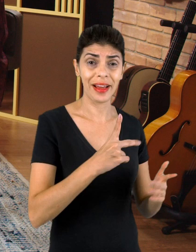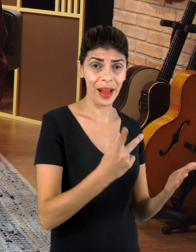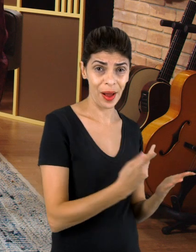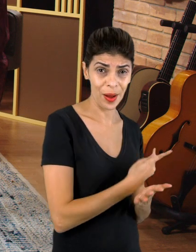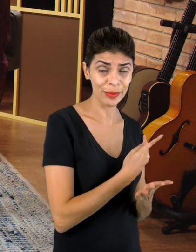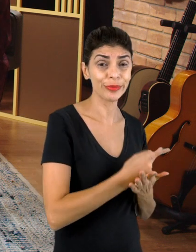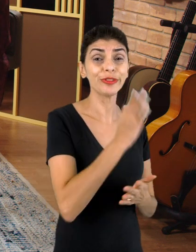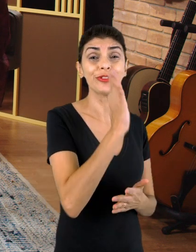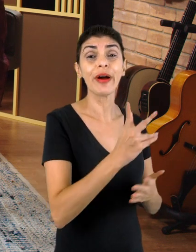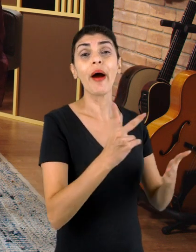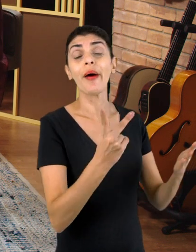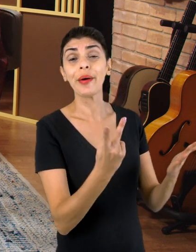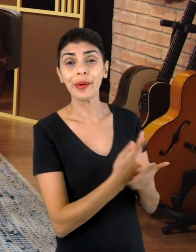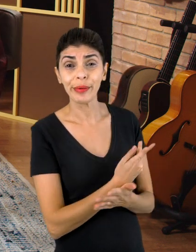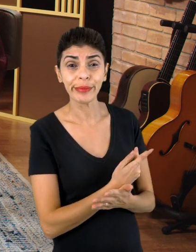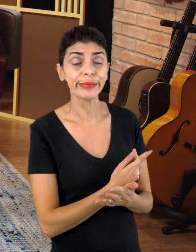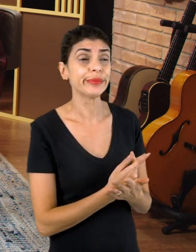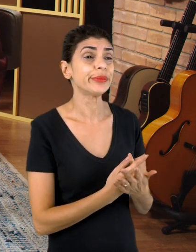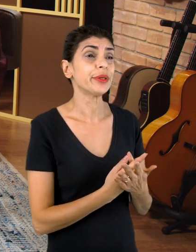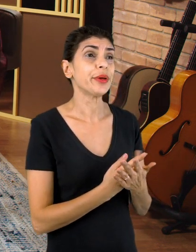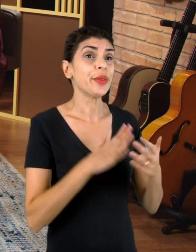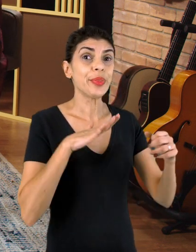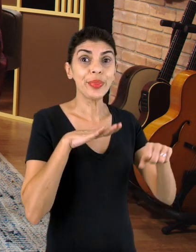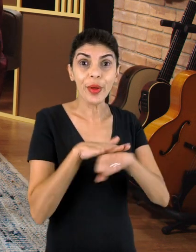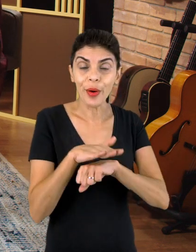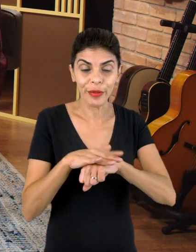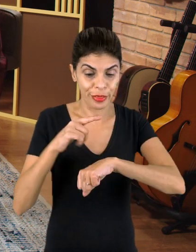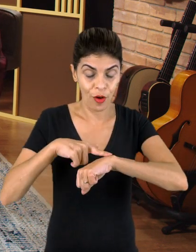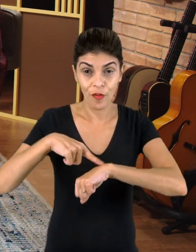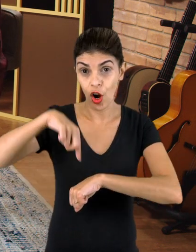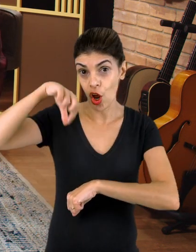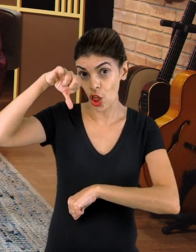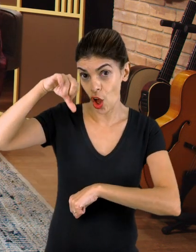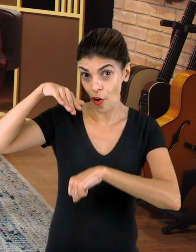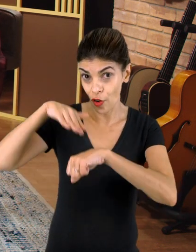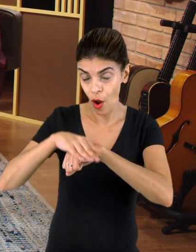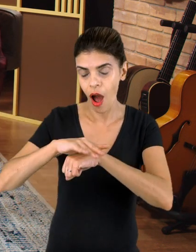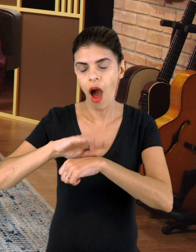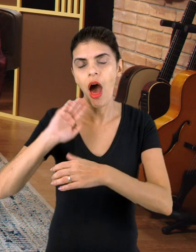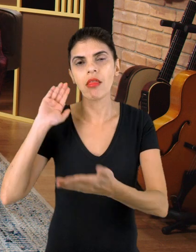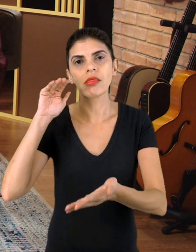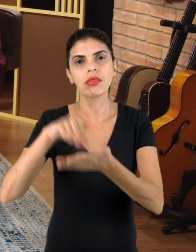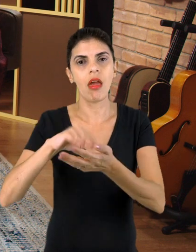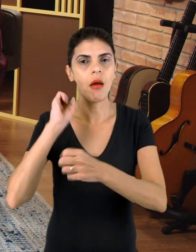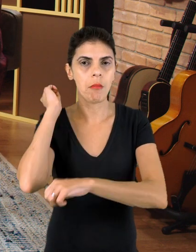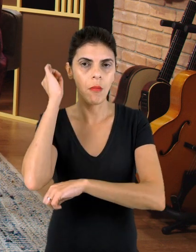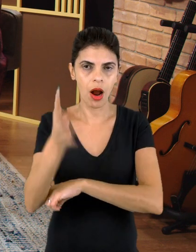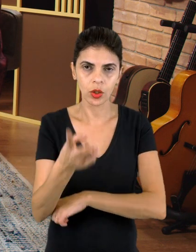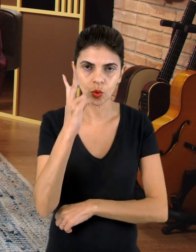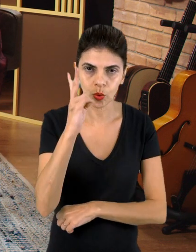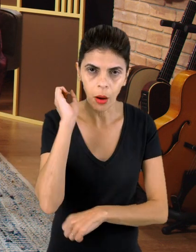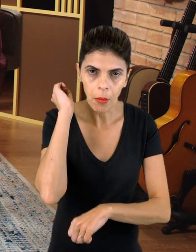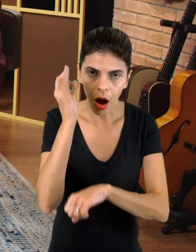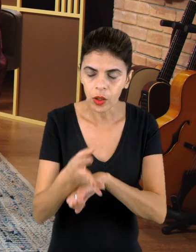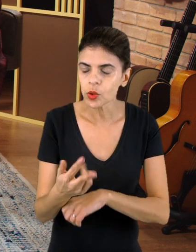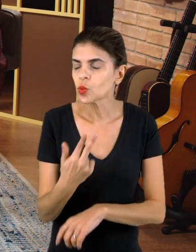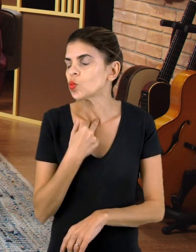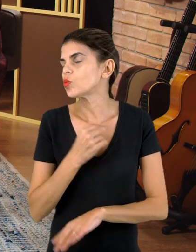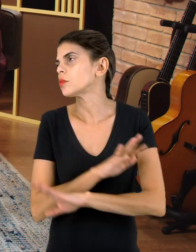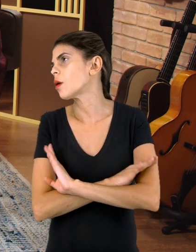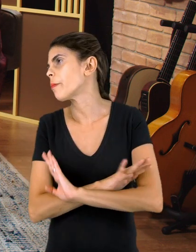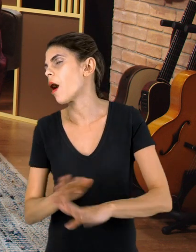baterista. Quem já tacou na noite mesmo, que você pega de 9 da noite às 2 da manhã, cara, não dá. Não tem chega jeito. 2 da manhã, não o tem. Bar já